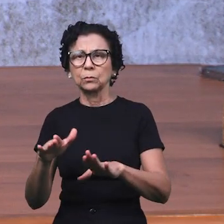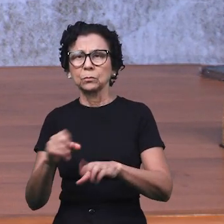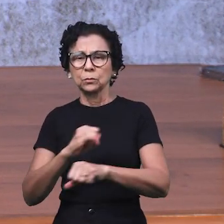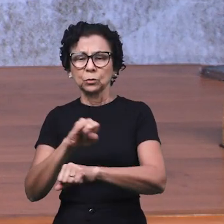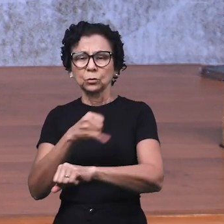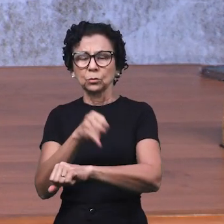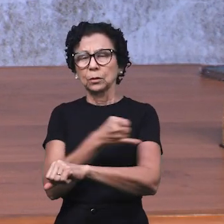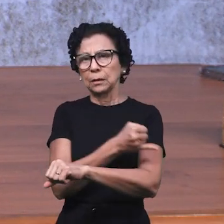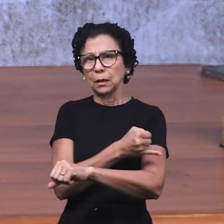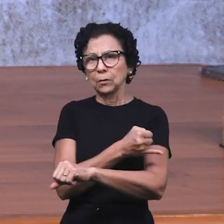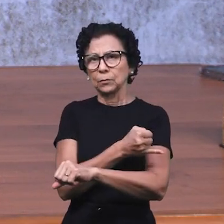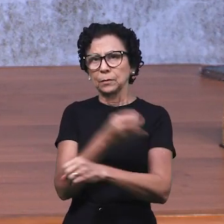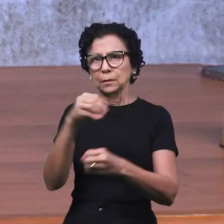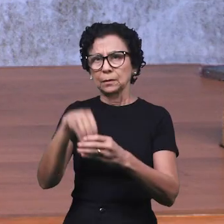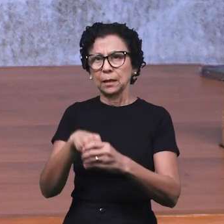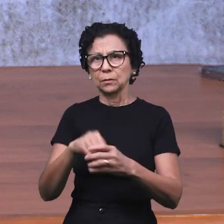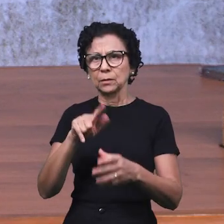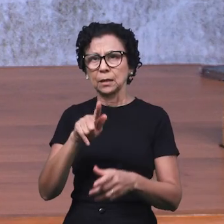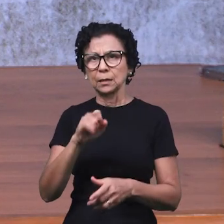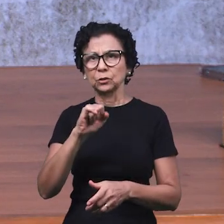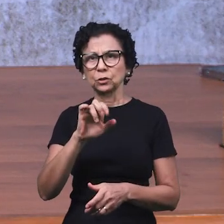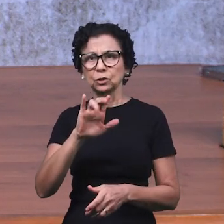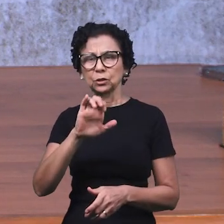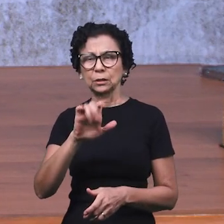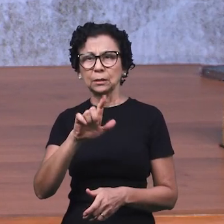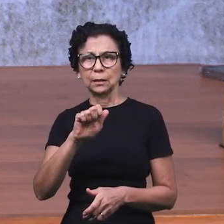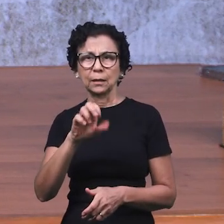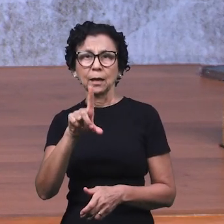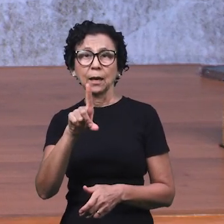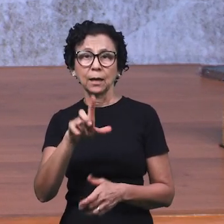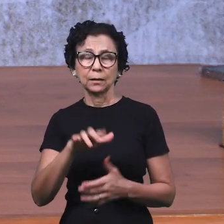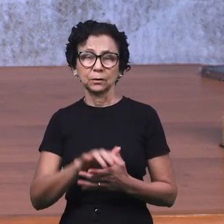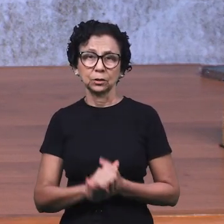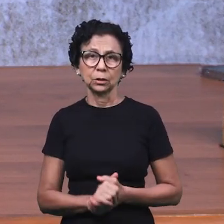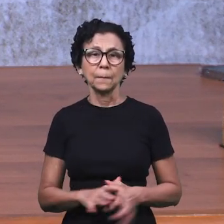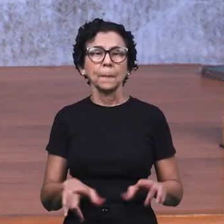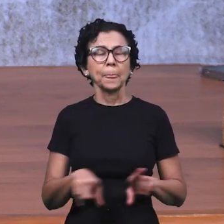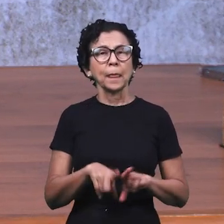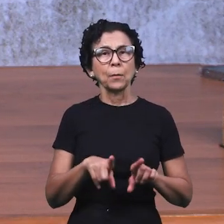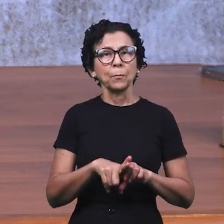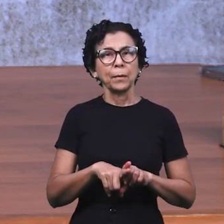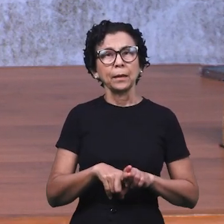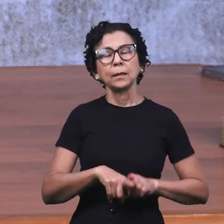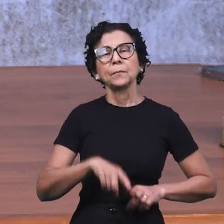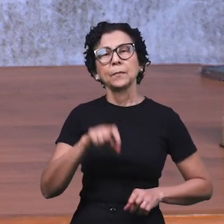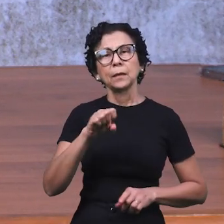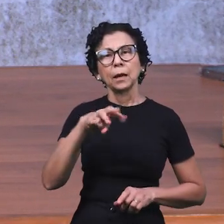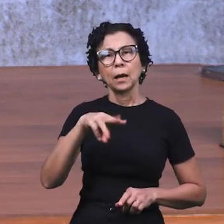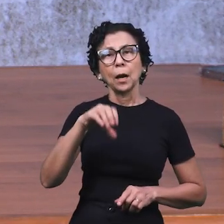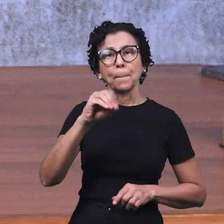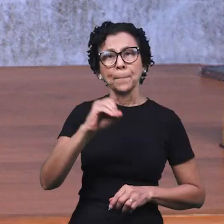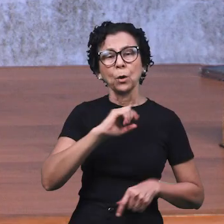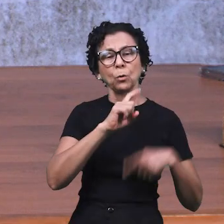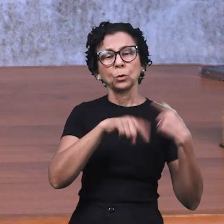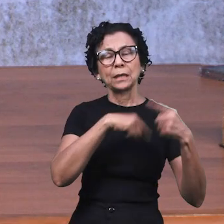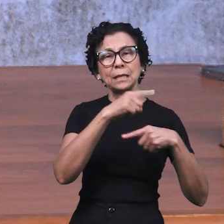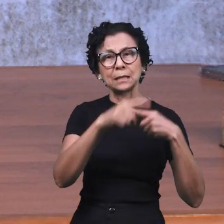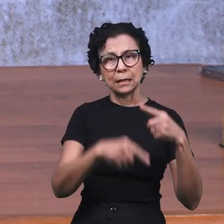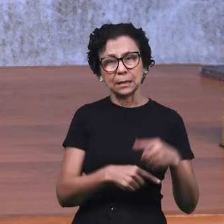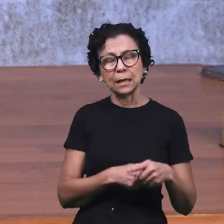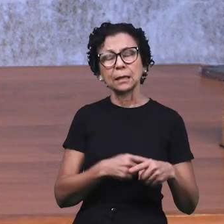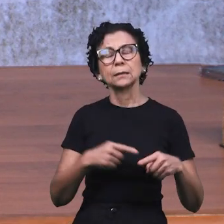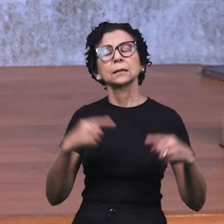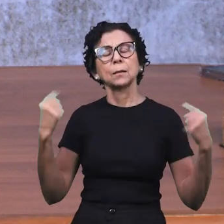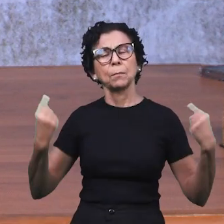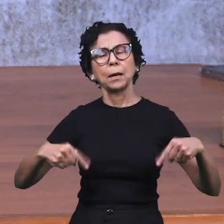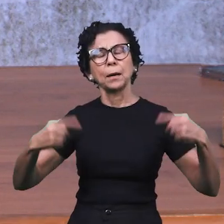Gileade. Até os filhos de Amon passaram o Jordão para pelejar também contra Judá